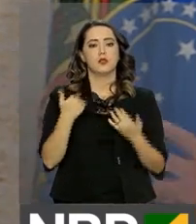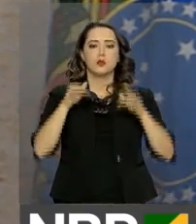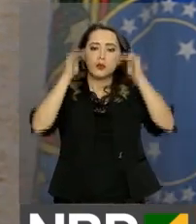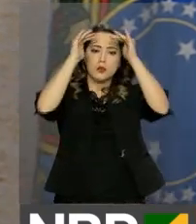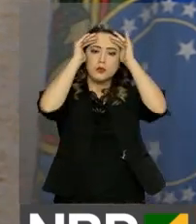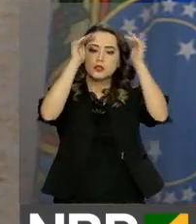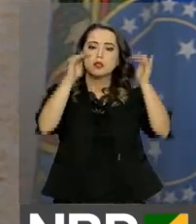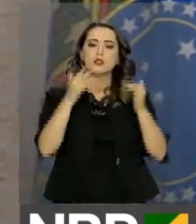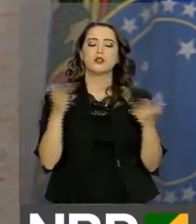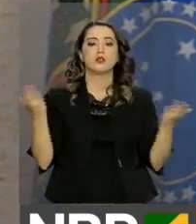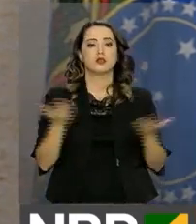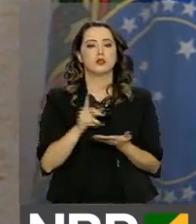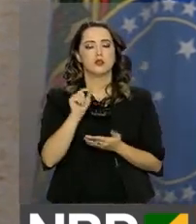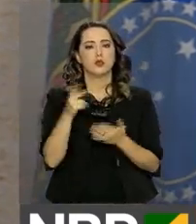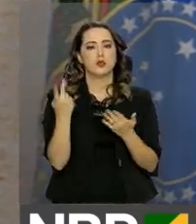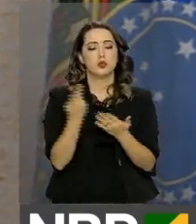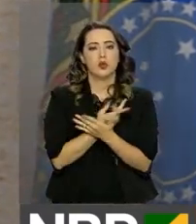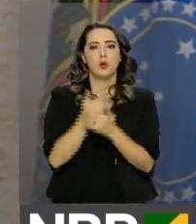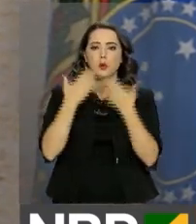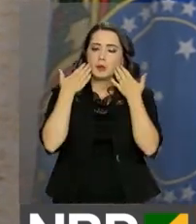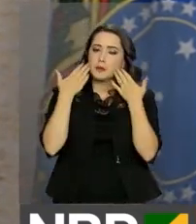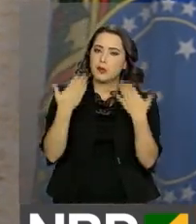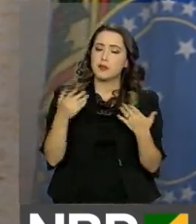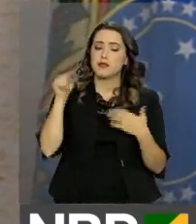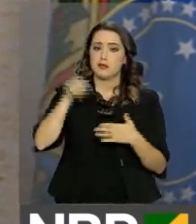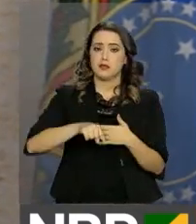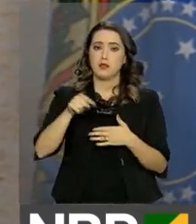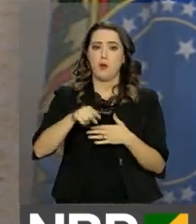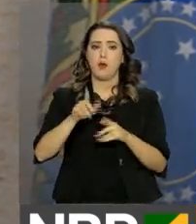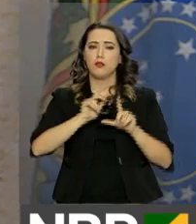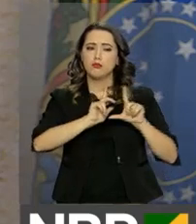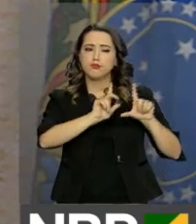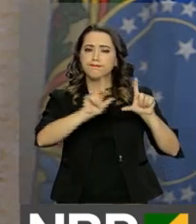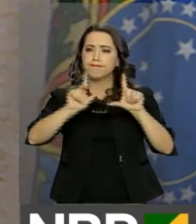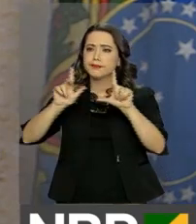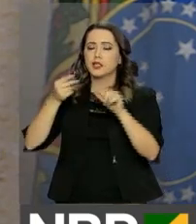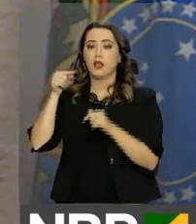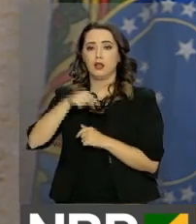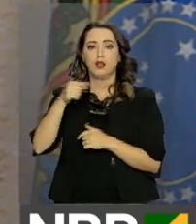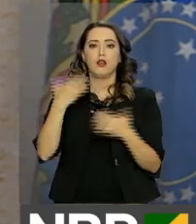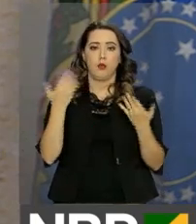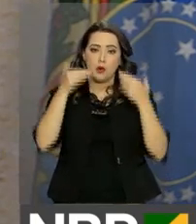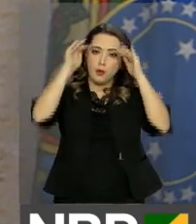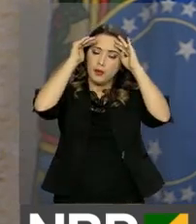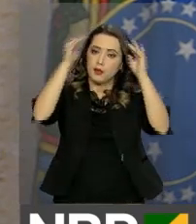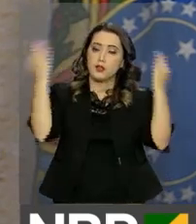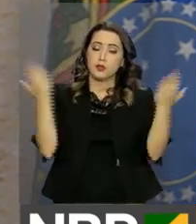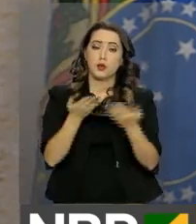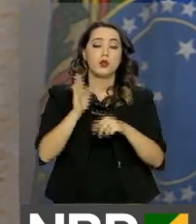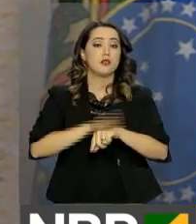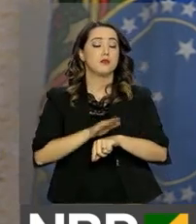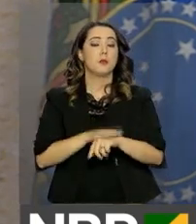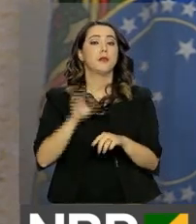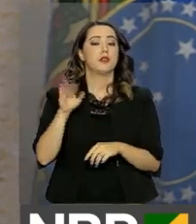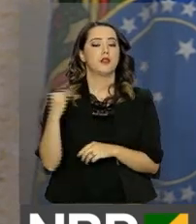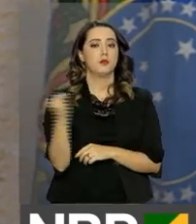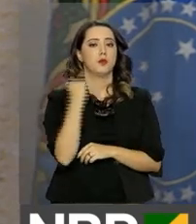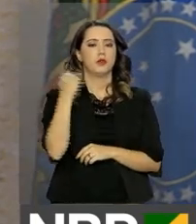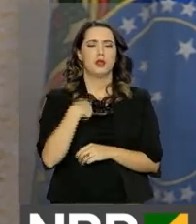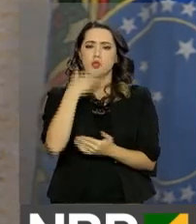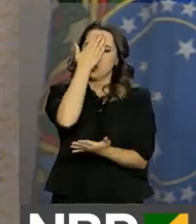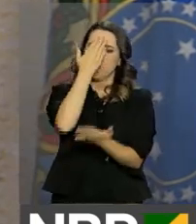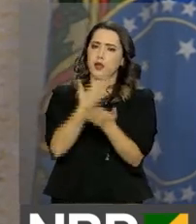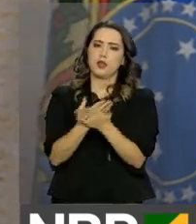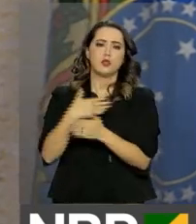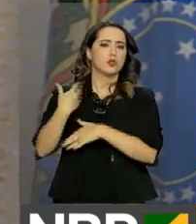homenagem que se faz por meio da exposição, mas a homenagem que se faz neste momento. Eu creio mesmo que ao longo do tempo não